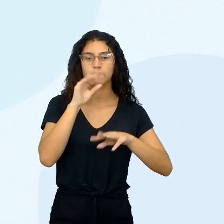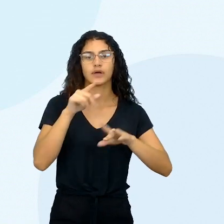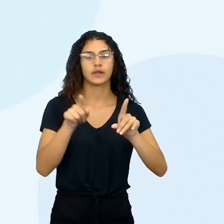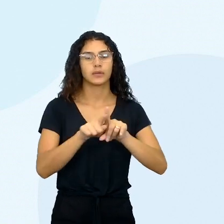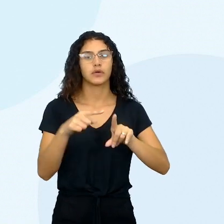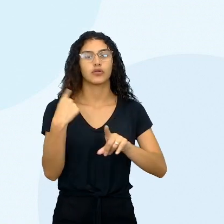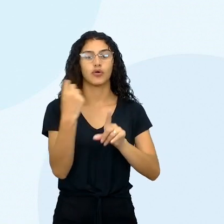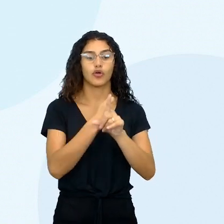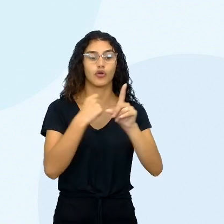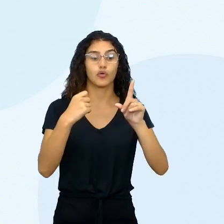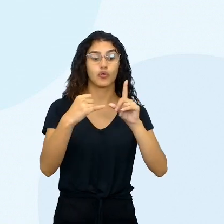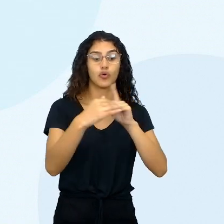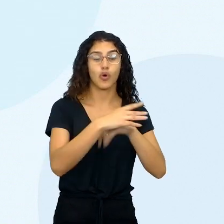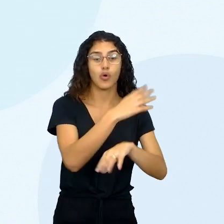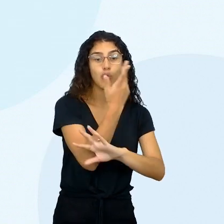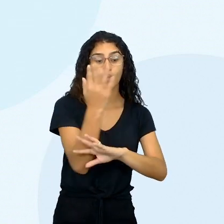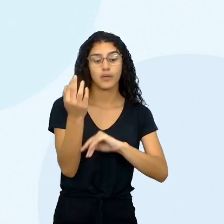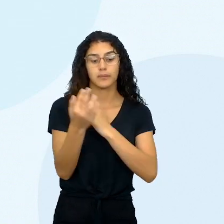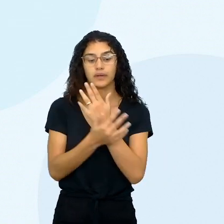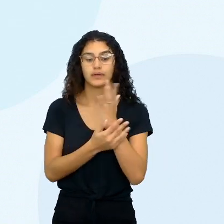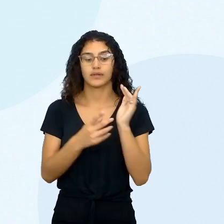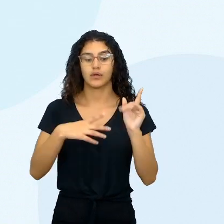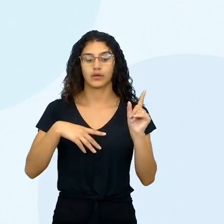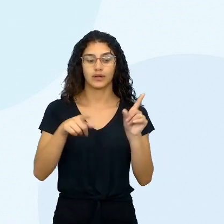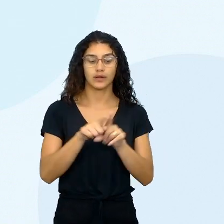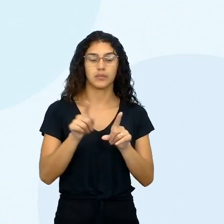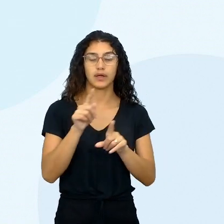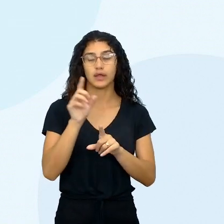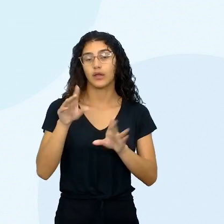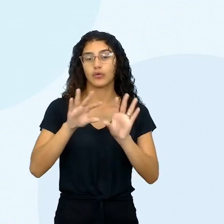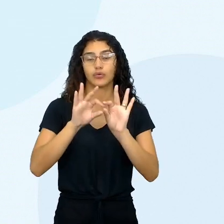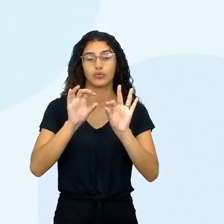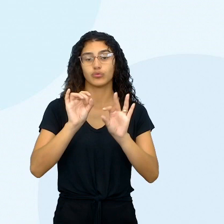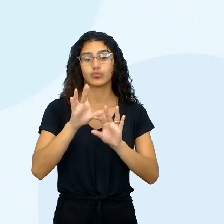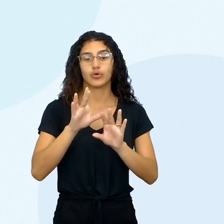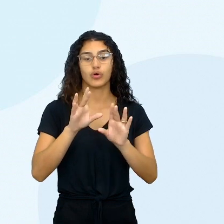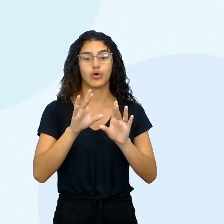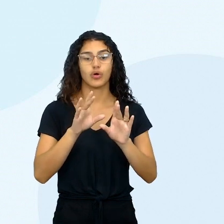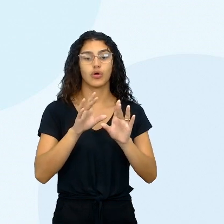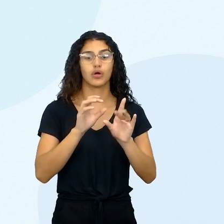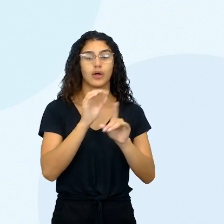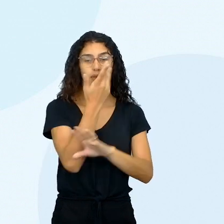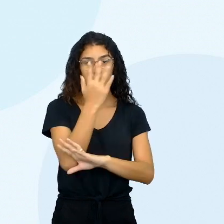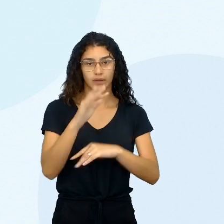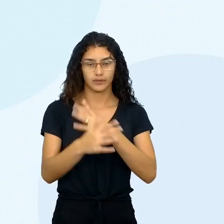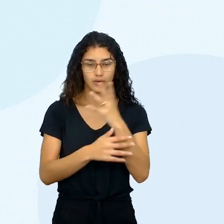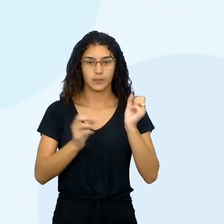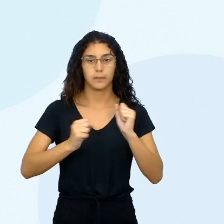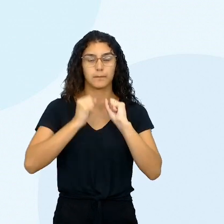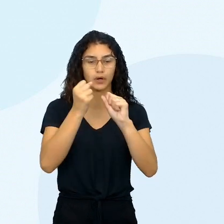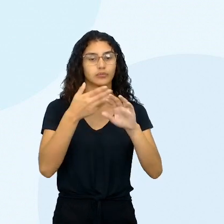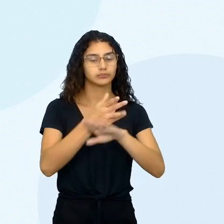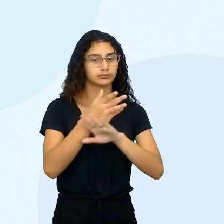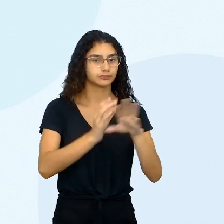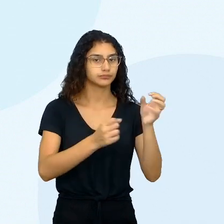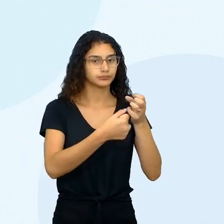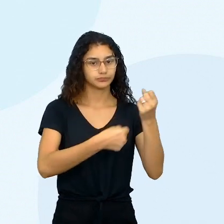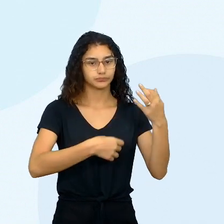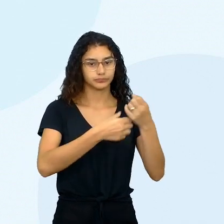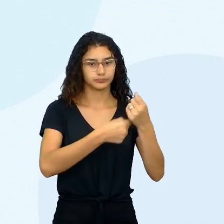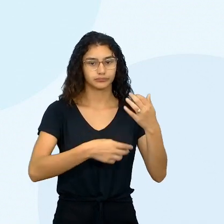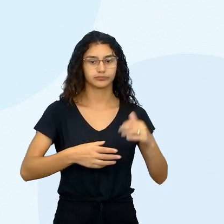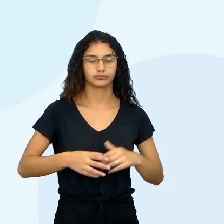no socioambiental e não simplesmente no ambiental, né? Então vocês podem ir participando aí no